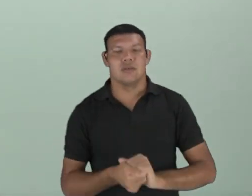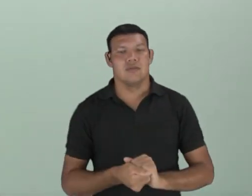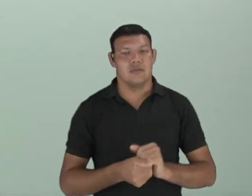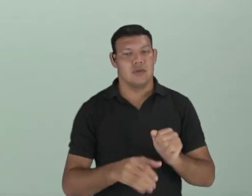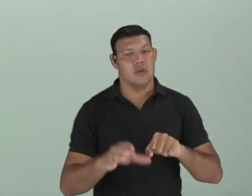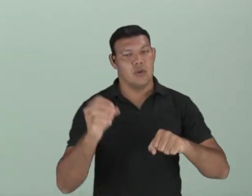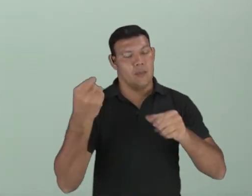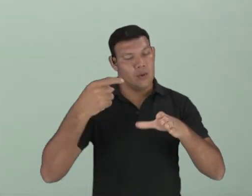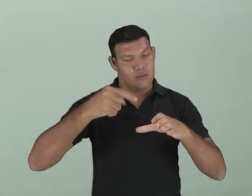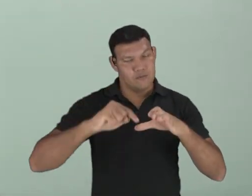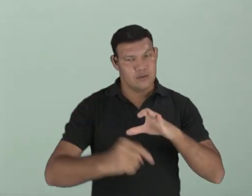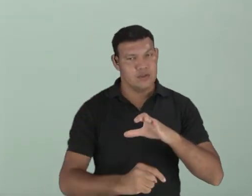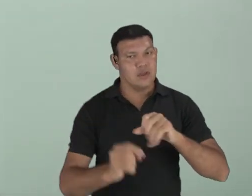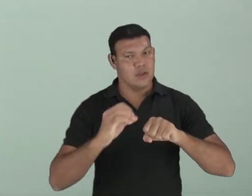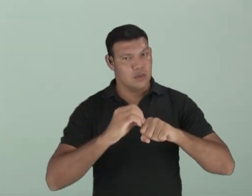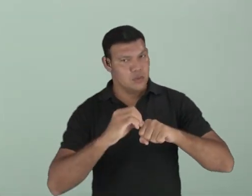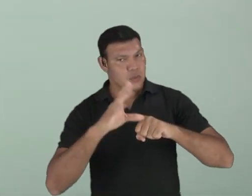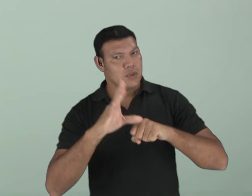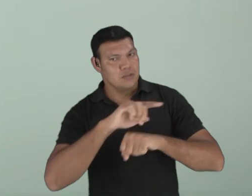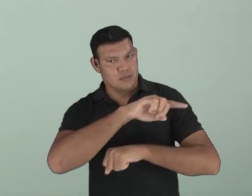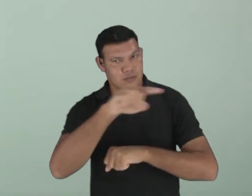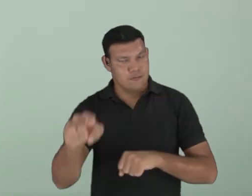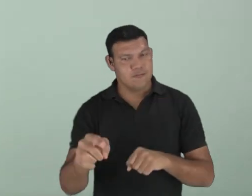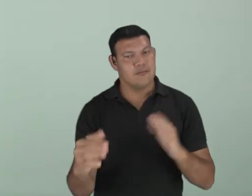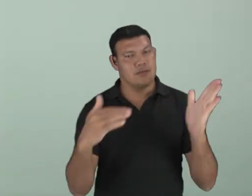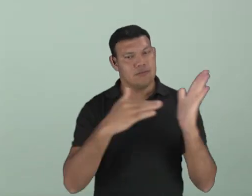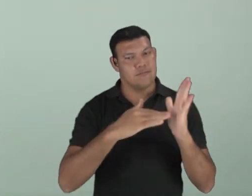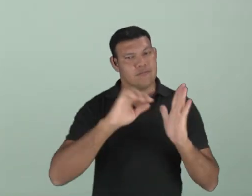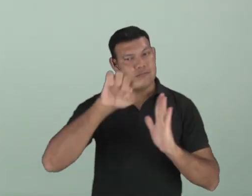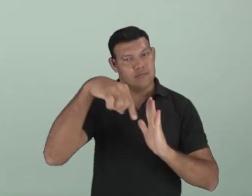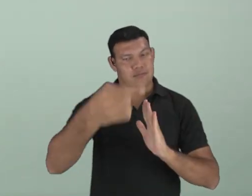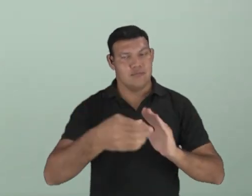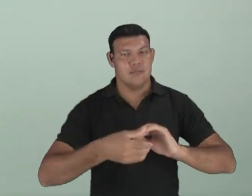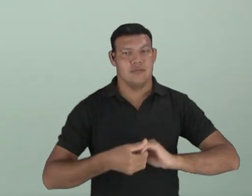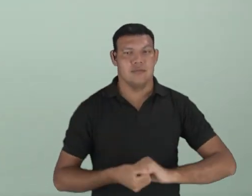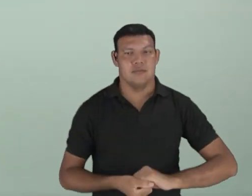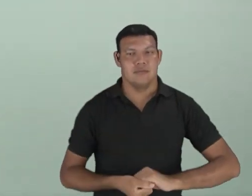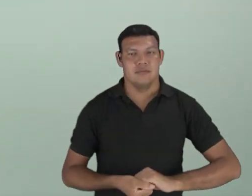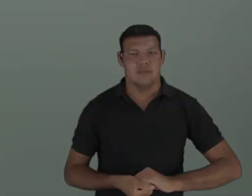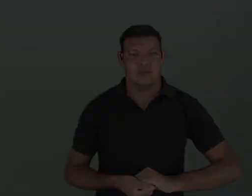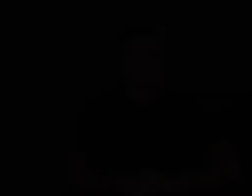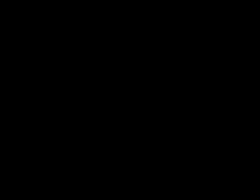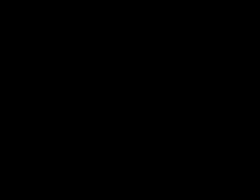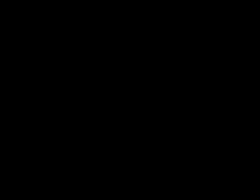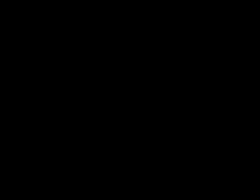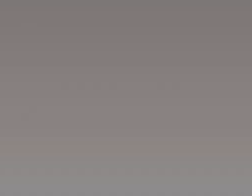que vocês possam aprimorar ainda mais o conhecimento de vocês. Então é isso, até a nossa próxima aula.